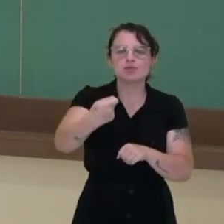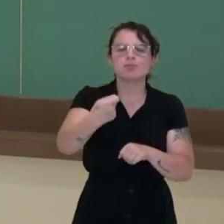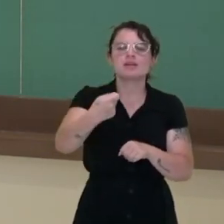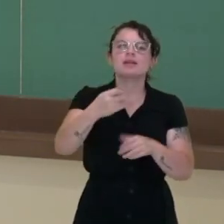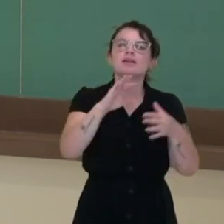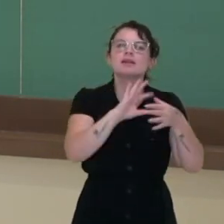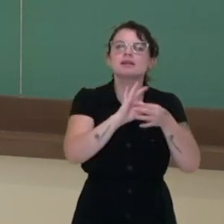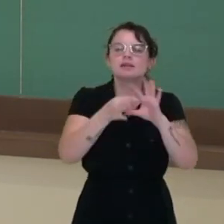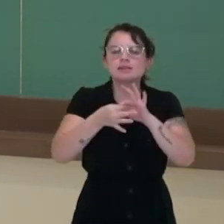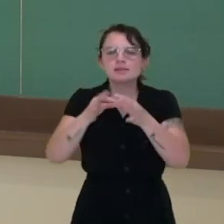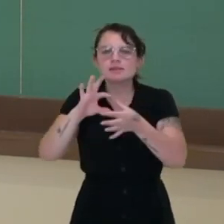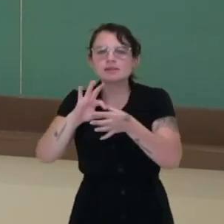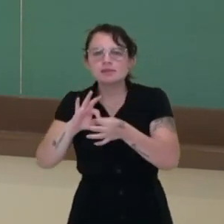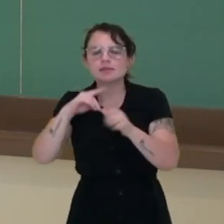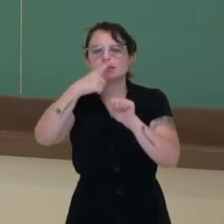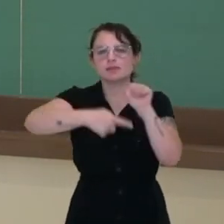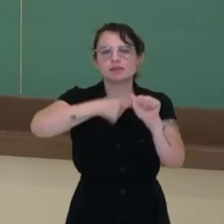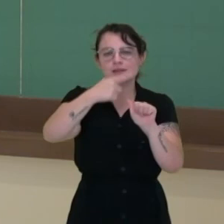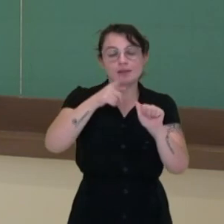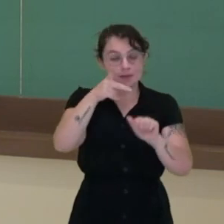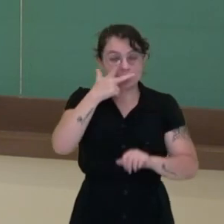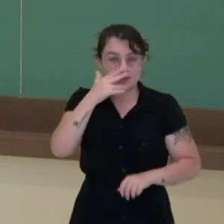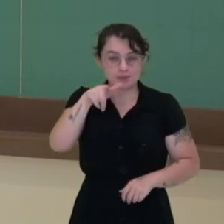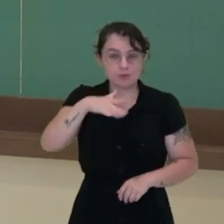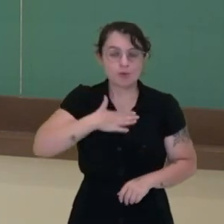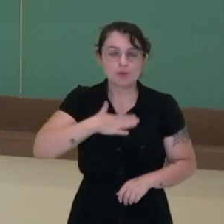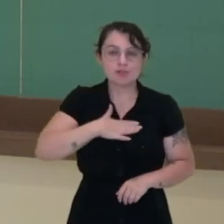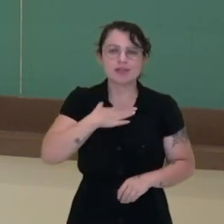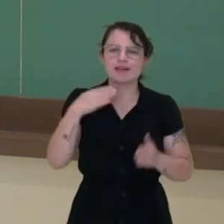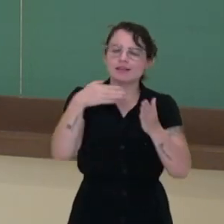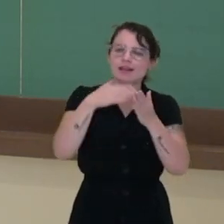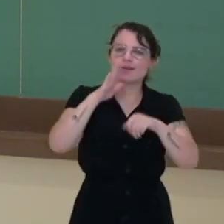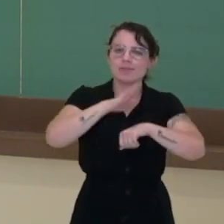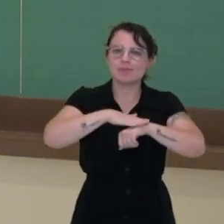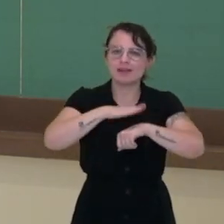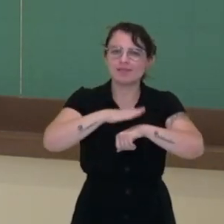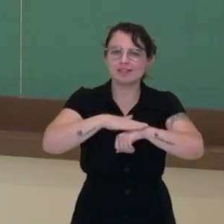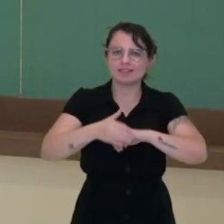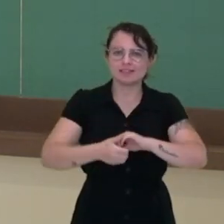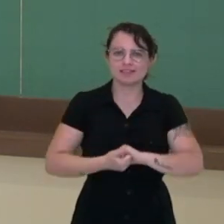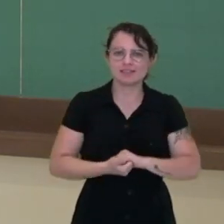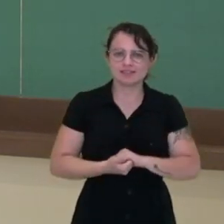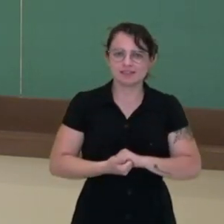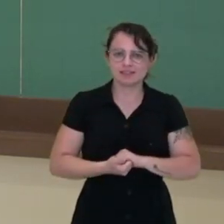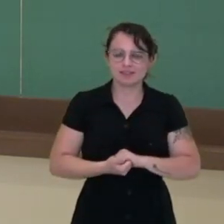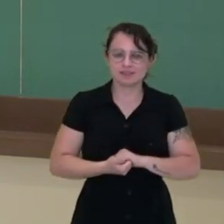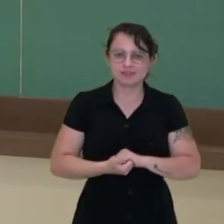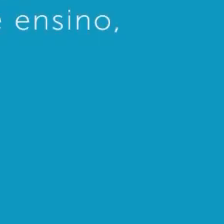sobre interações atômicas. Espero que vocês tenham gostado e até breve!